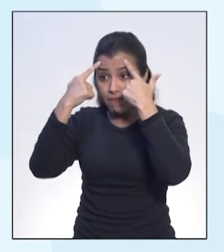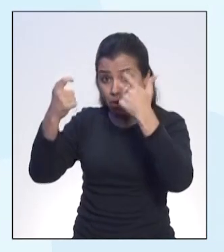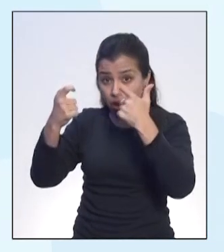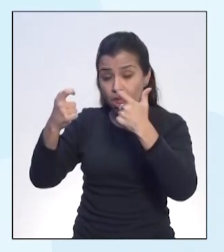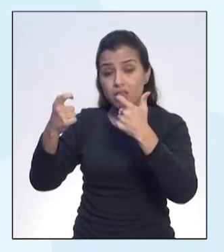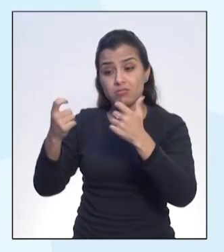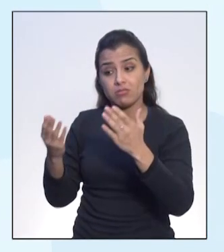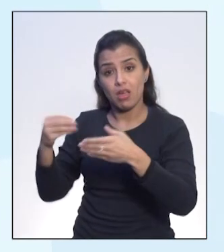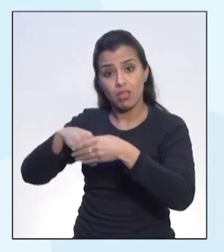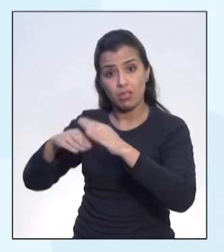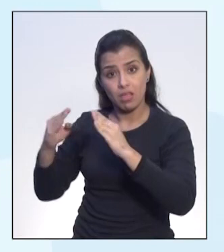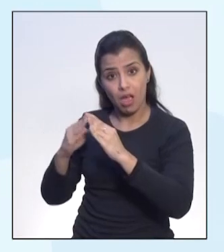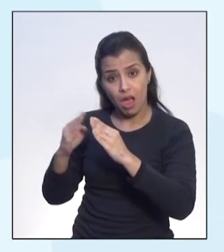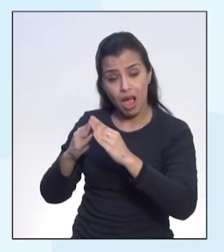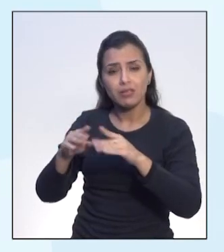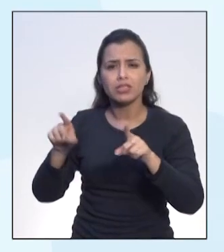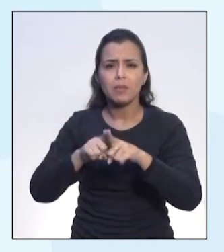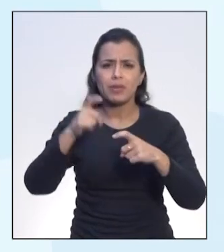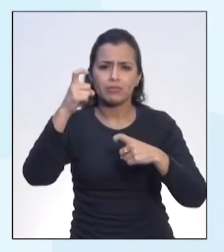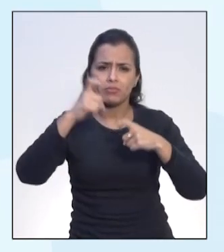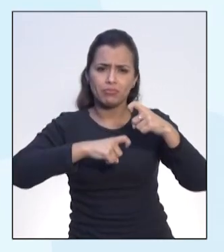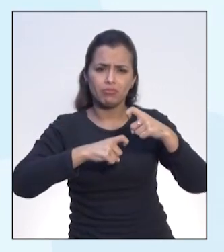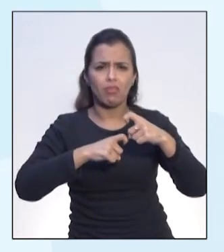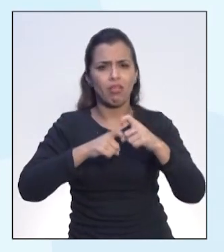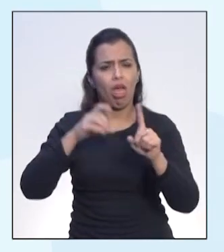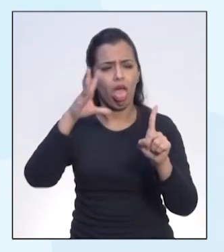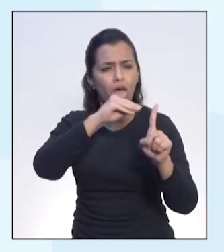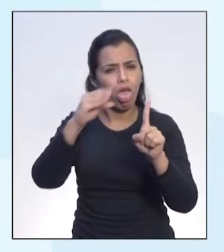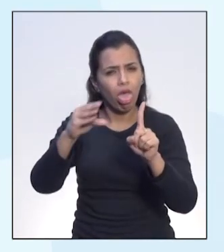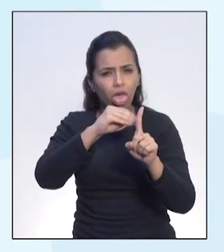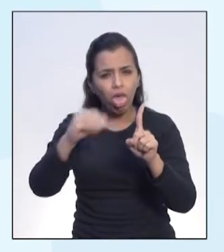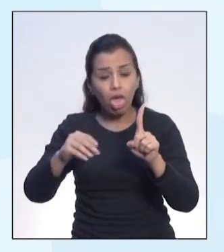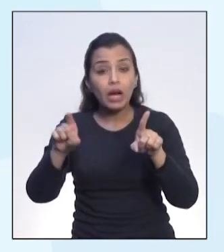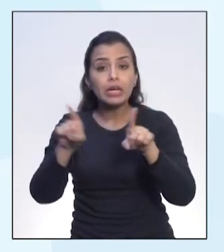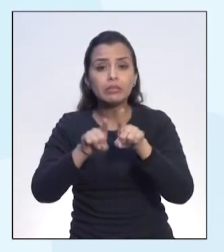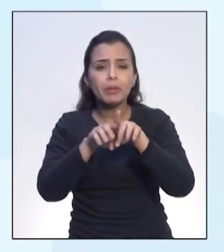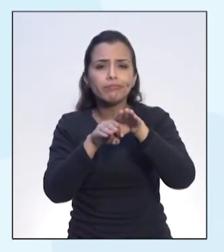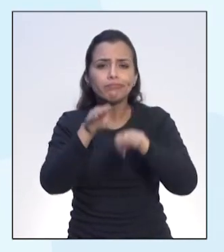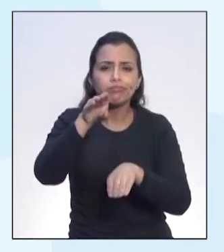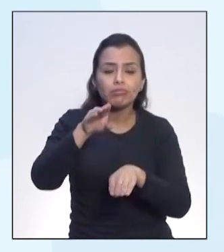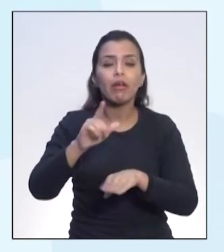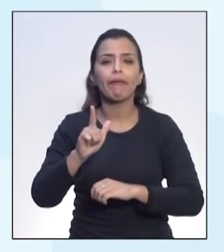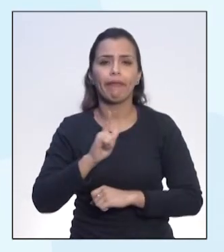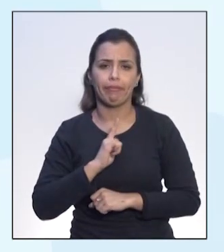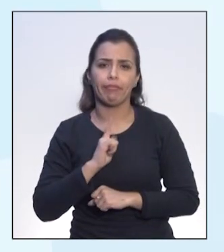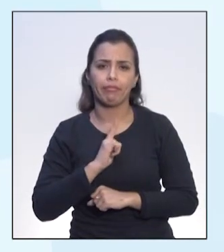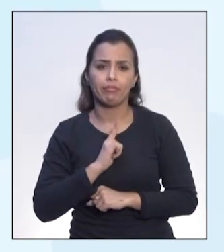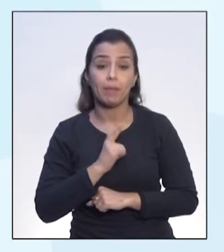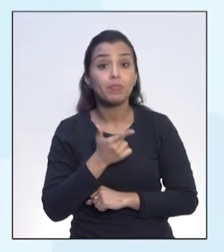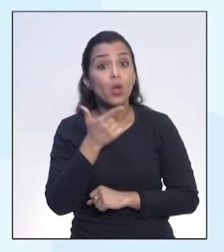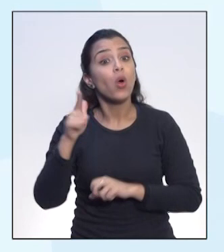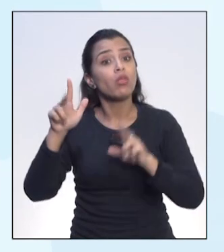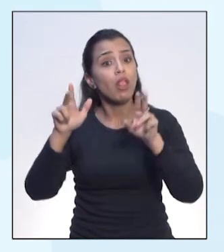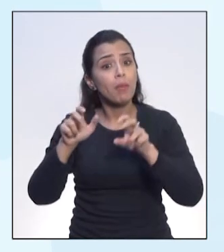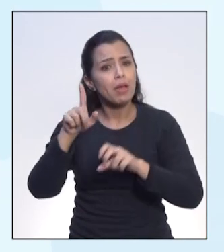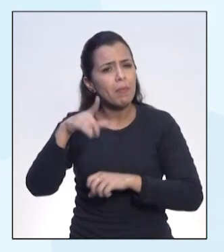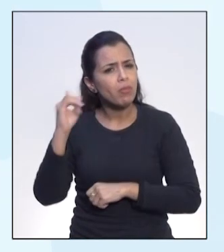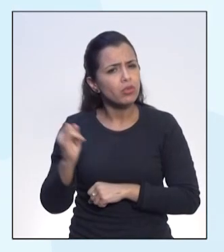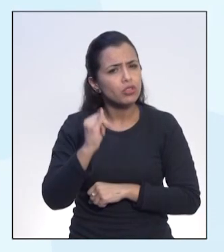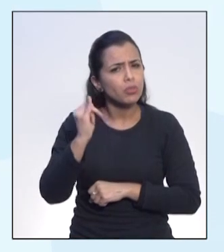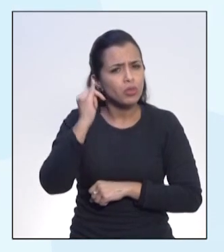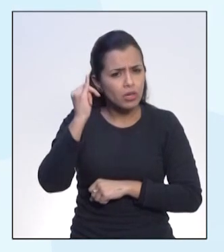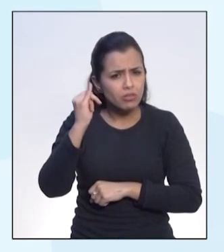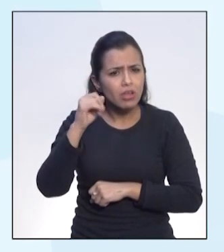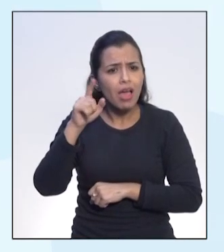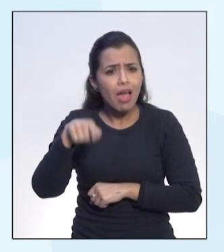da violência sexual, dos assédios e das desigualdades que existem. E um outro tema muito importante para a gente